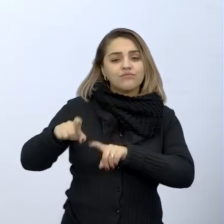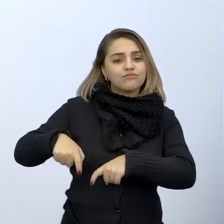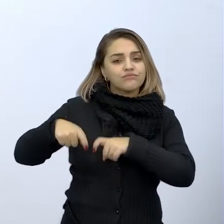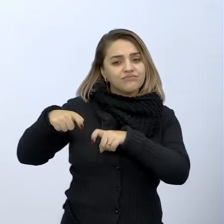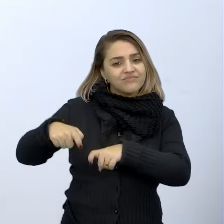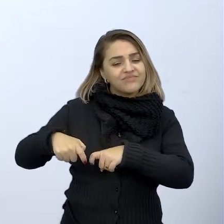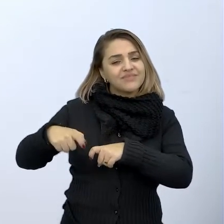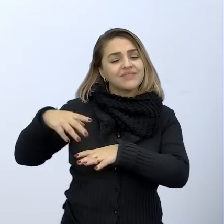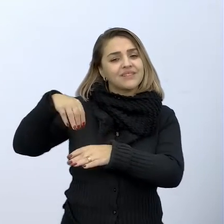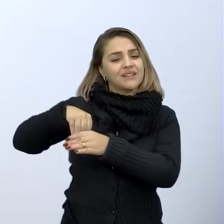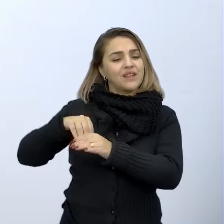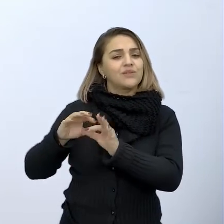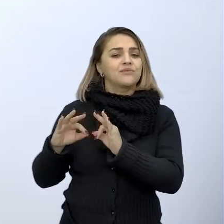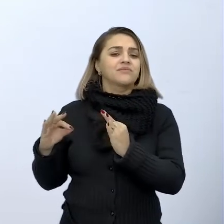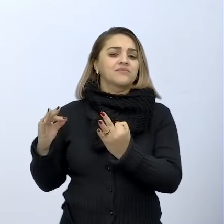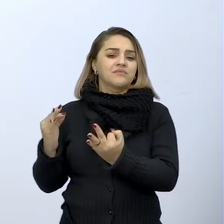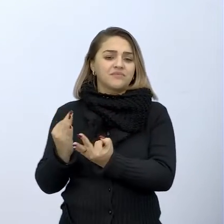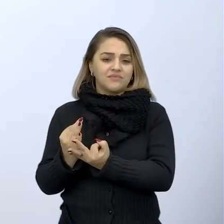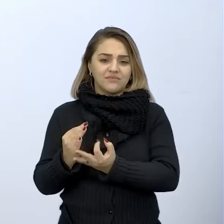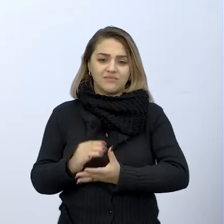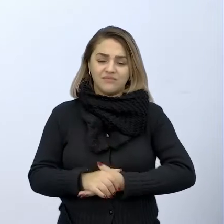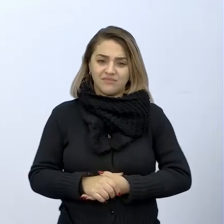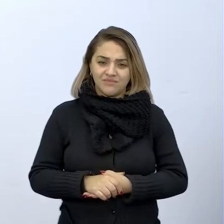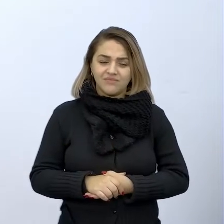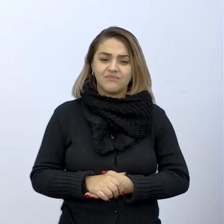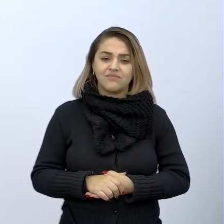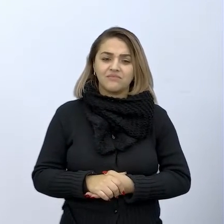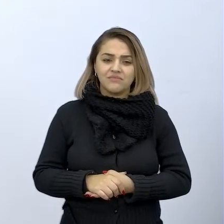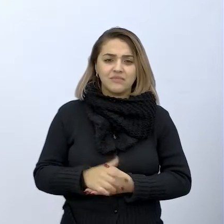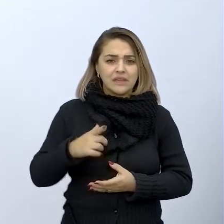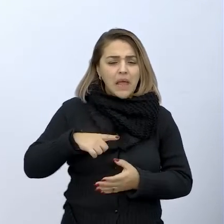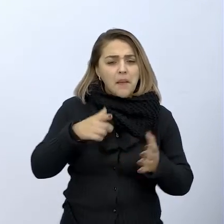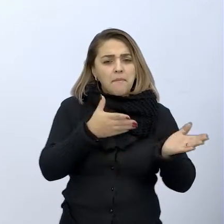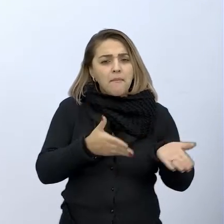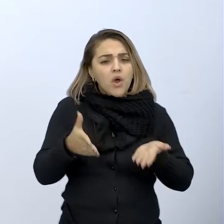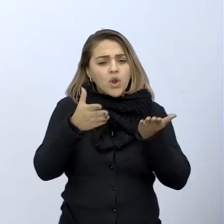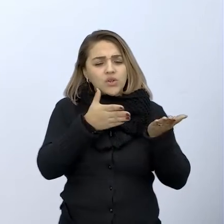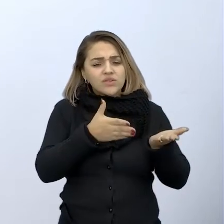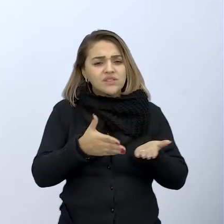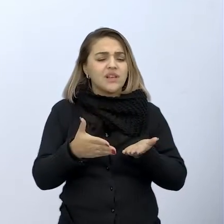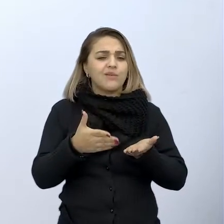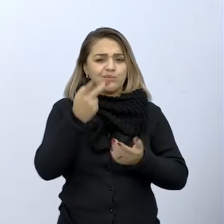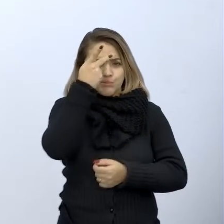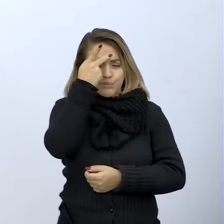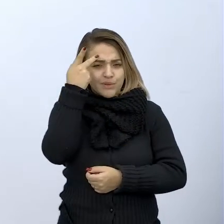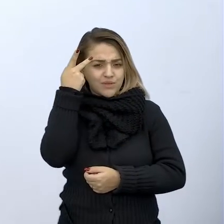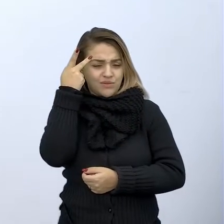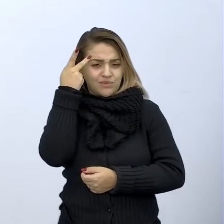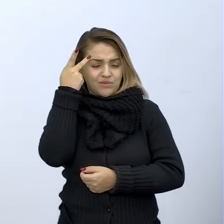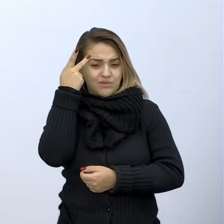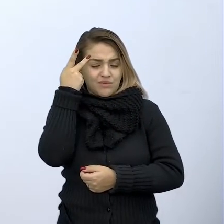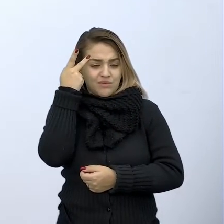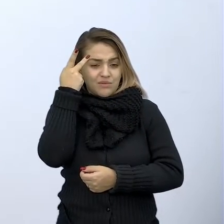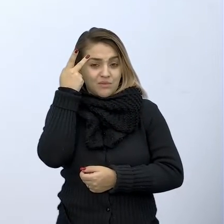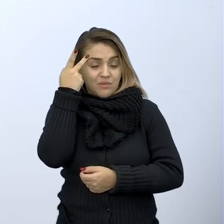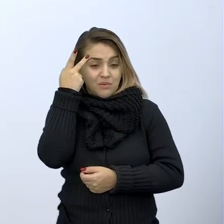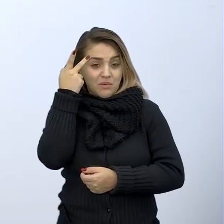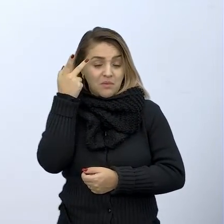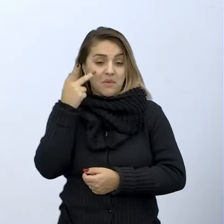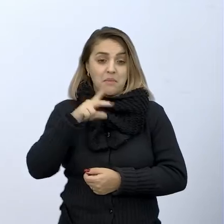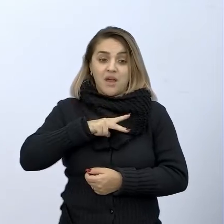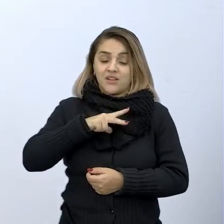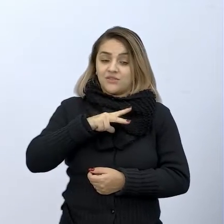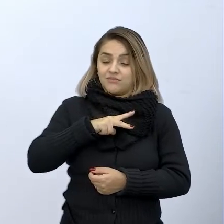agricultura familiar. Ela é feita por pequenos agricultores. A